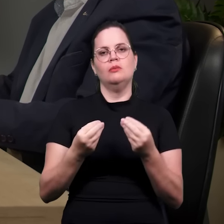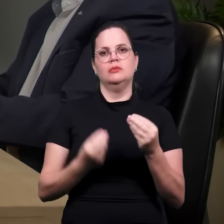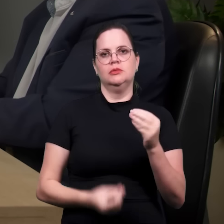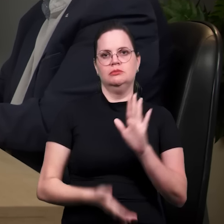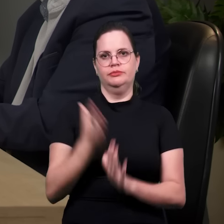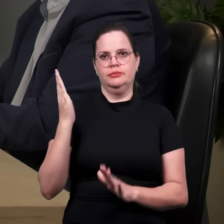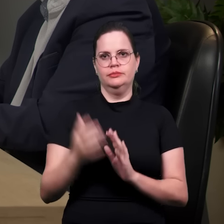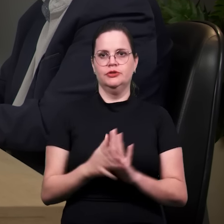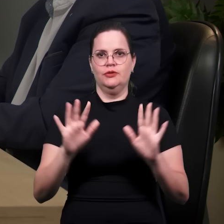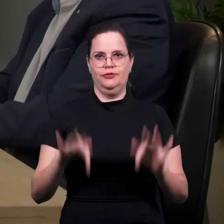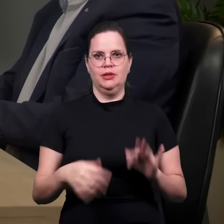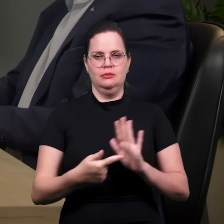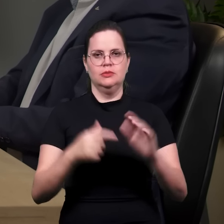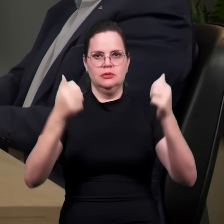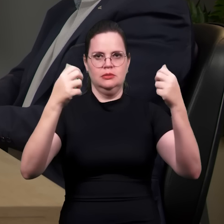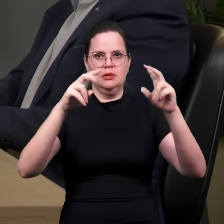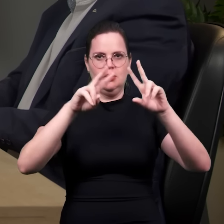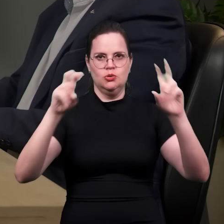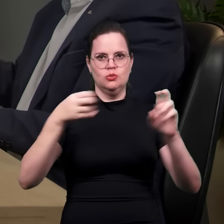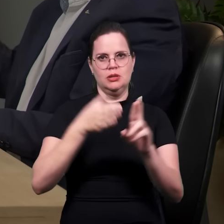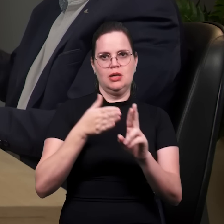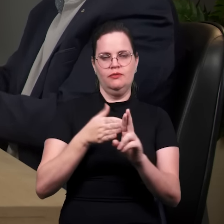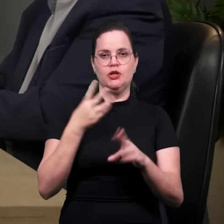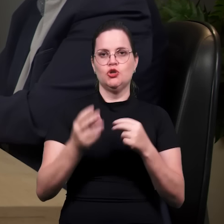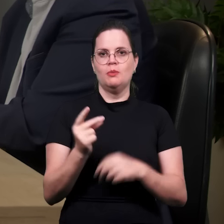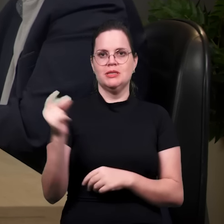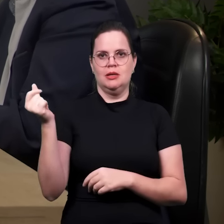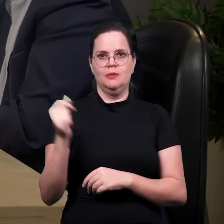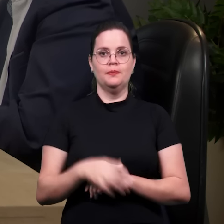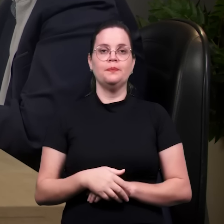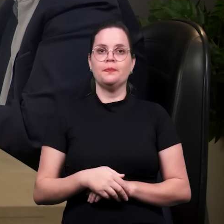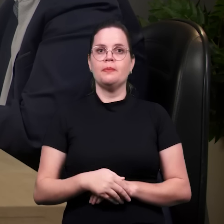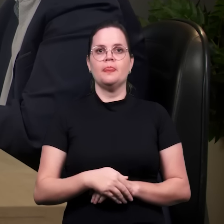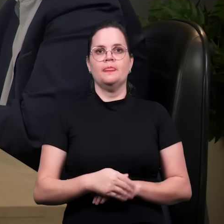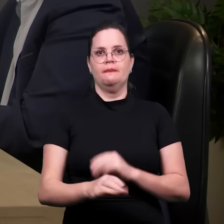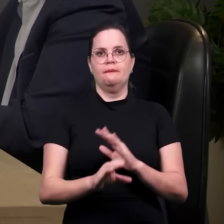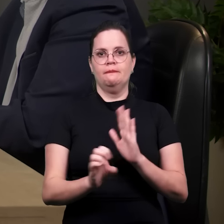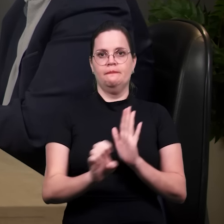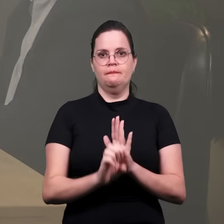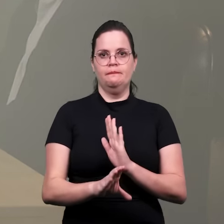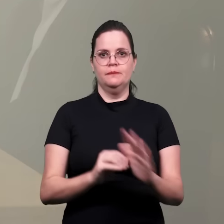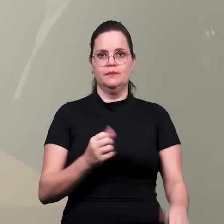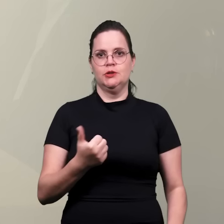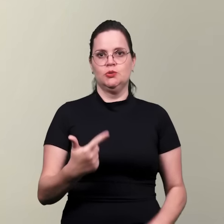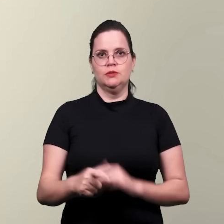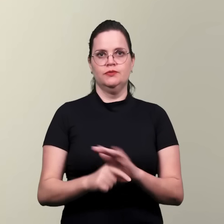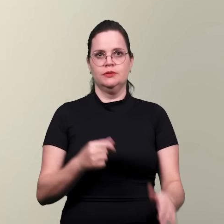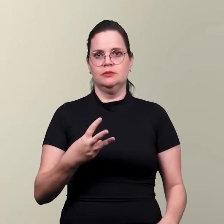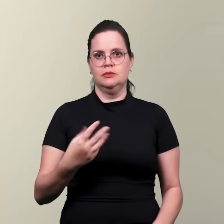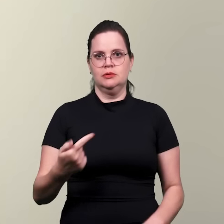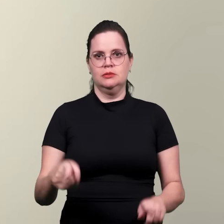vamos encerrar esse episódio falando dessas referências da saída de Êxodo 12, 37, 38, né? Então,